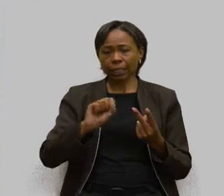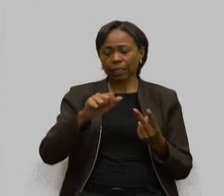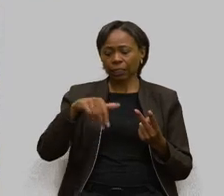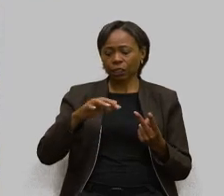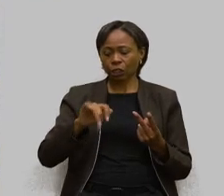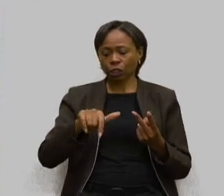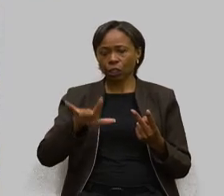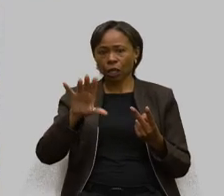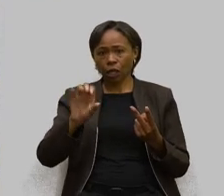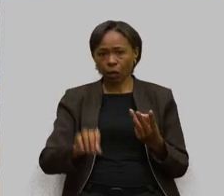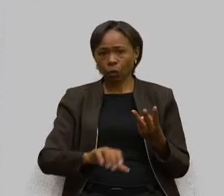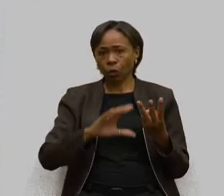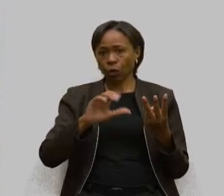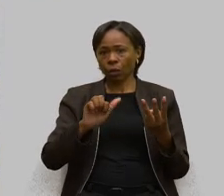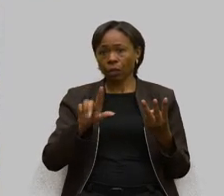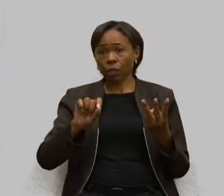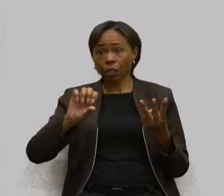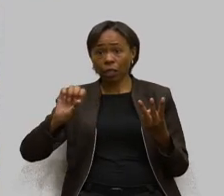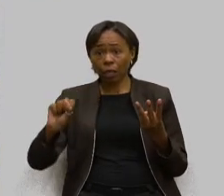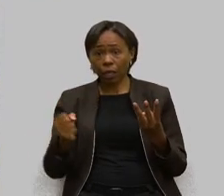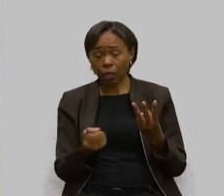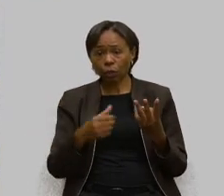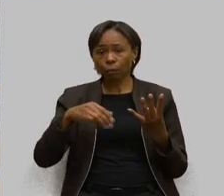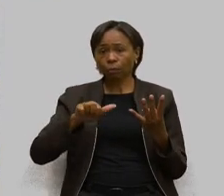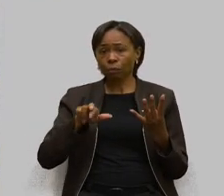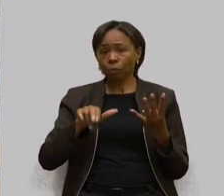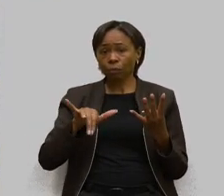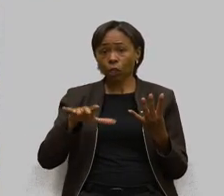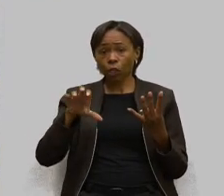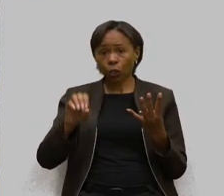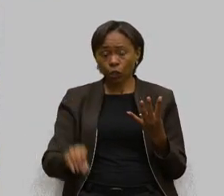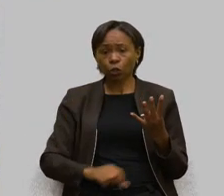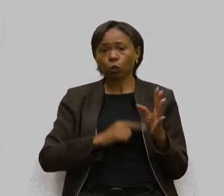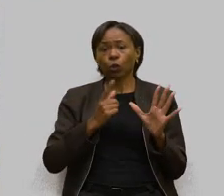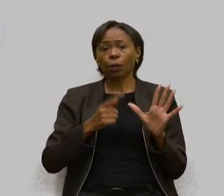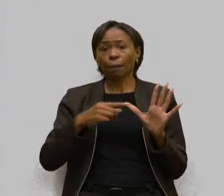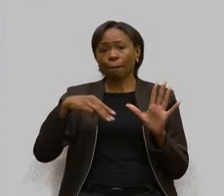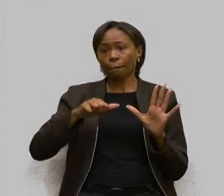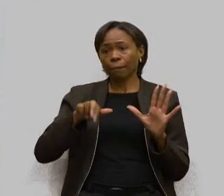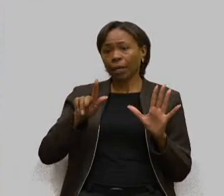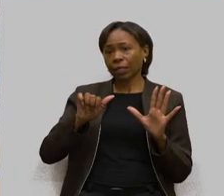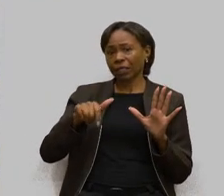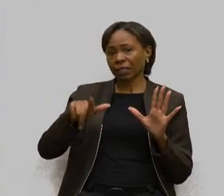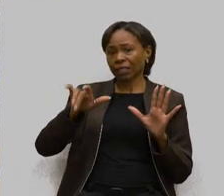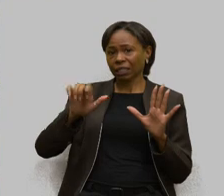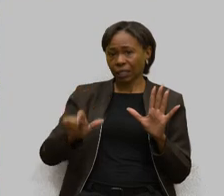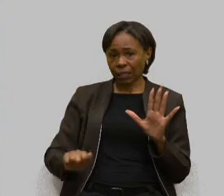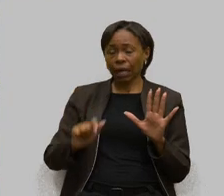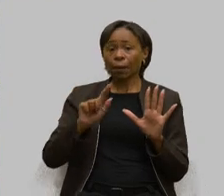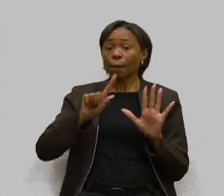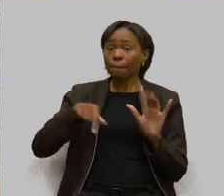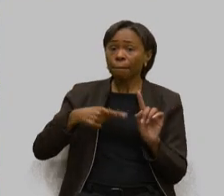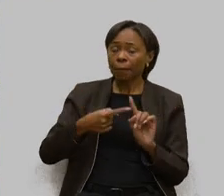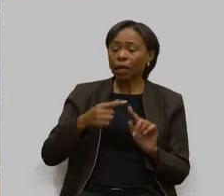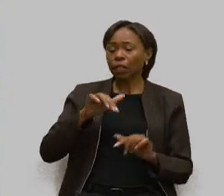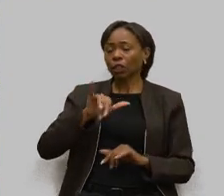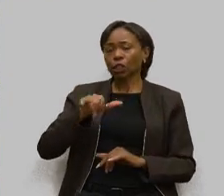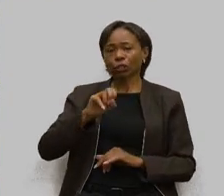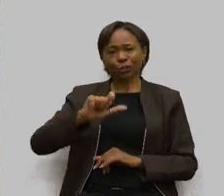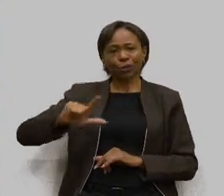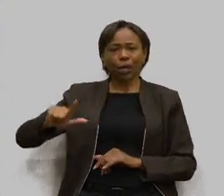rges Carlos caminha maurízio manso e Marian jadad junto com o Dr Joel que